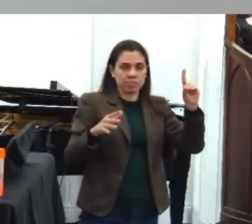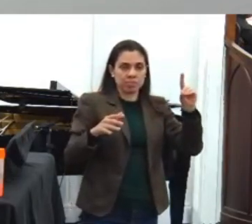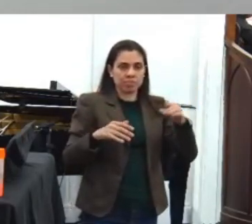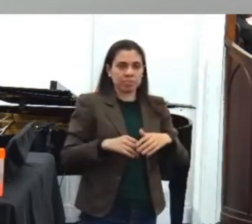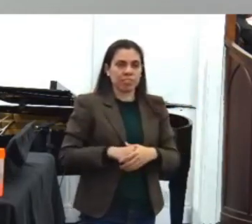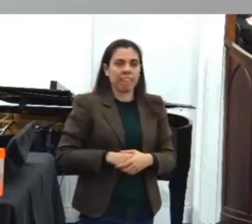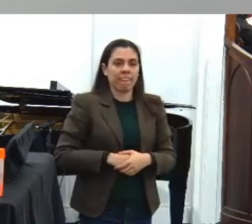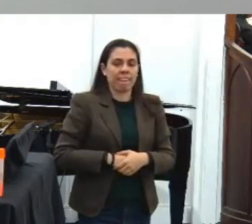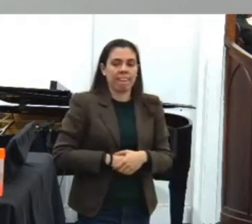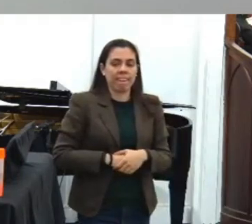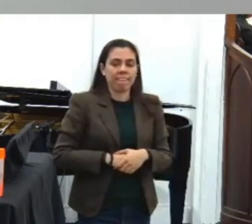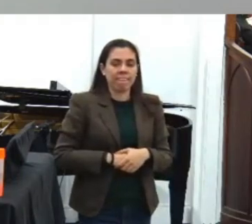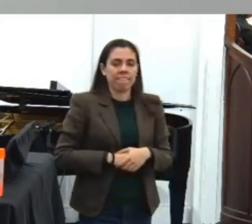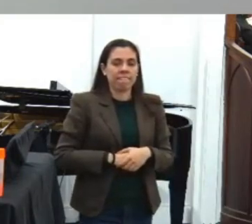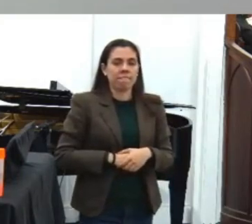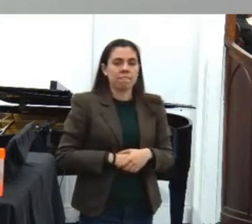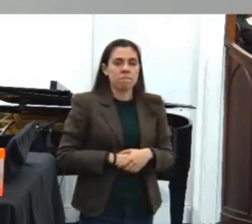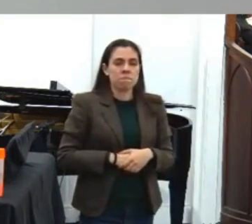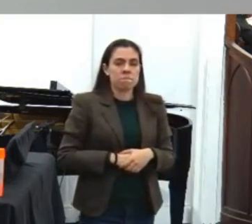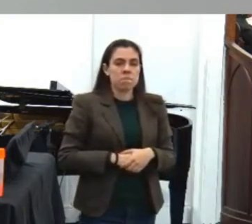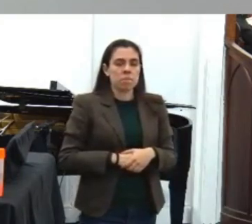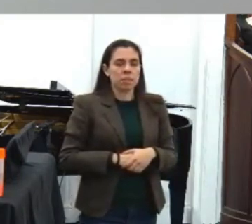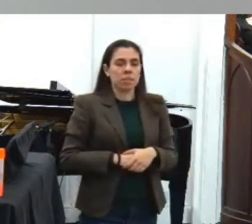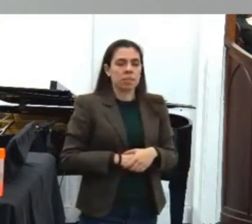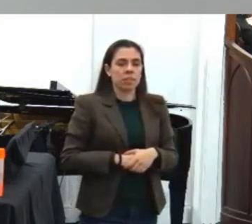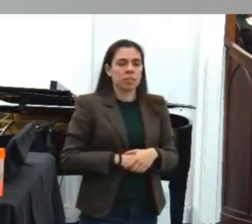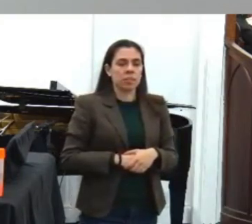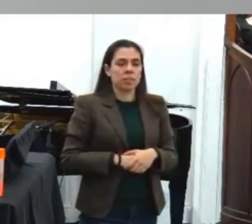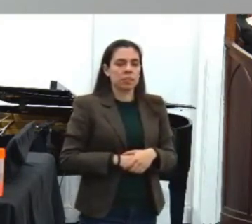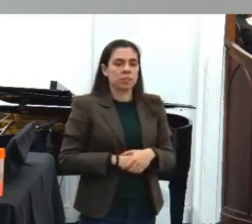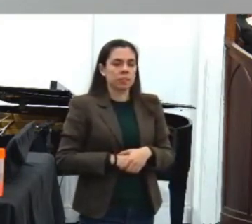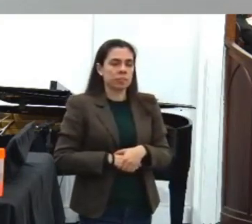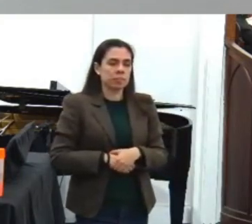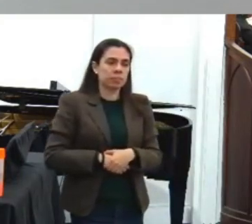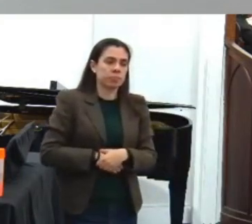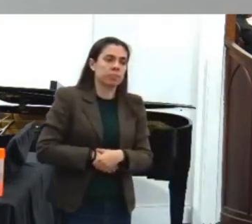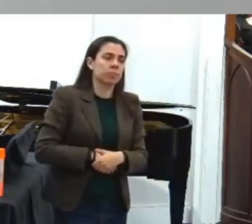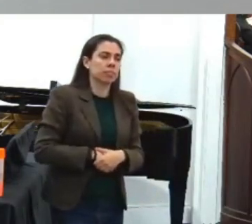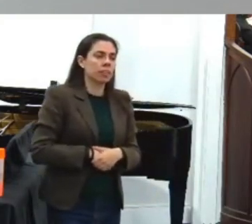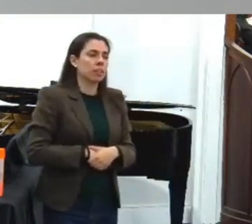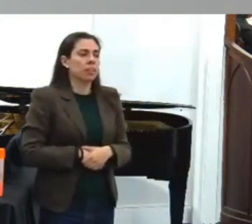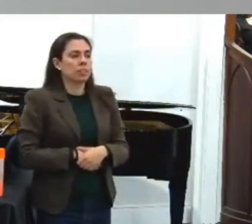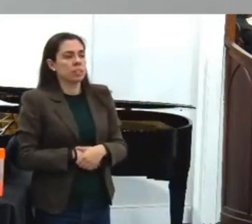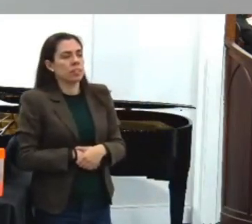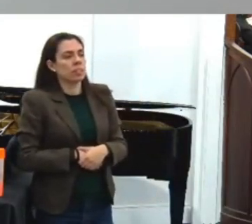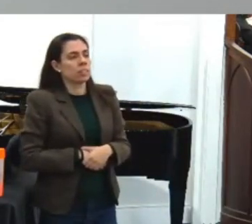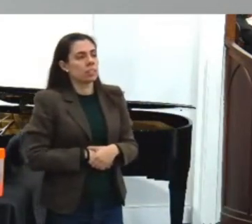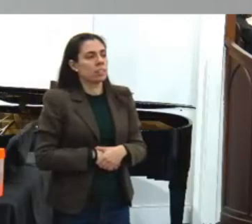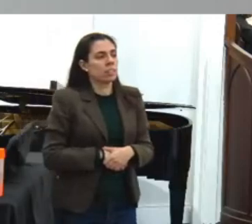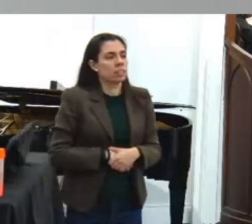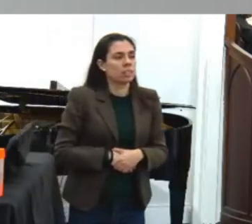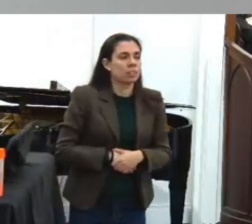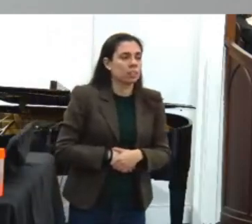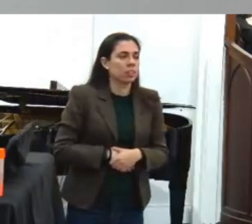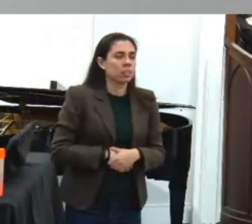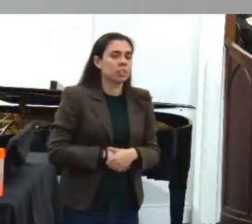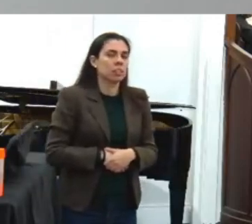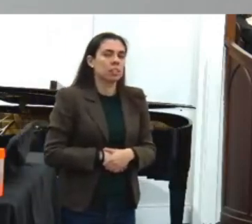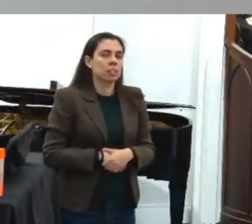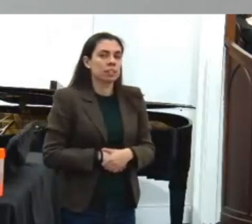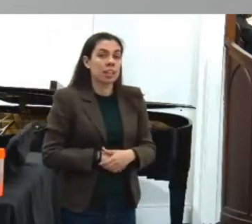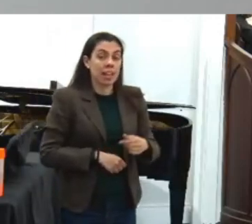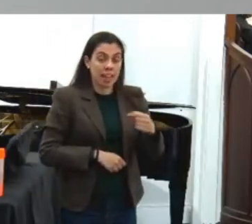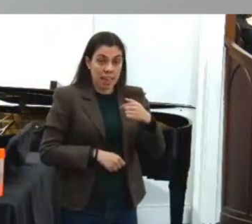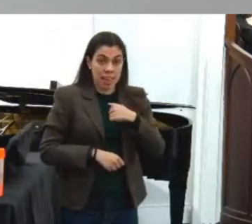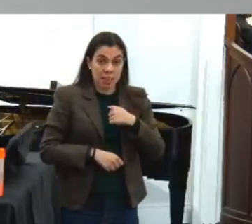é o princípio da criação de Deus. Jesus se autodenomina inicialmente de